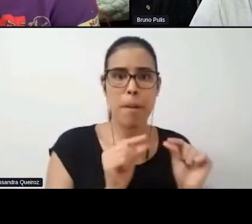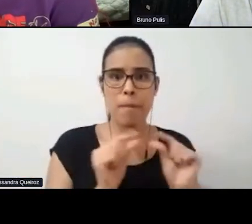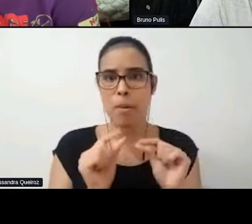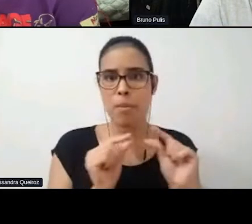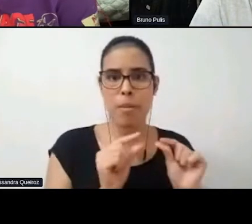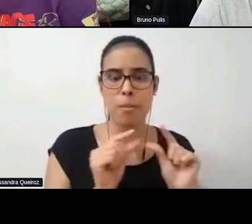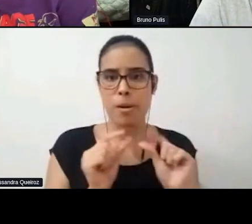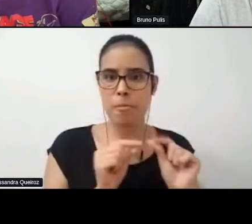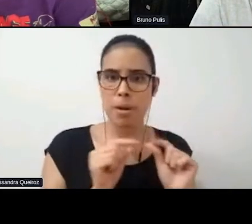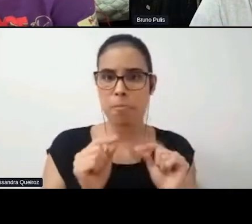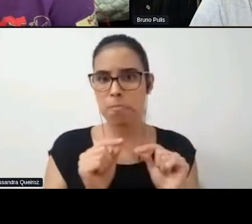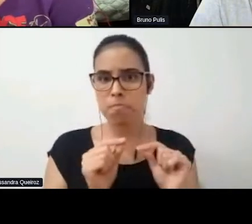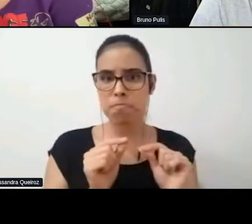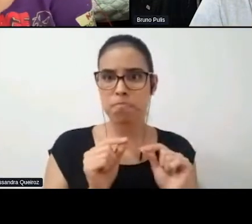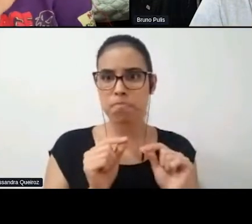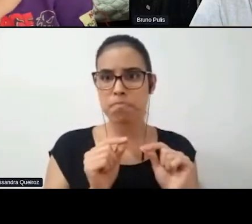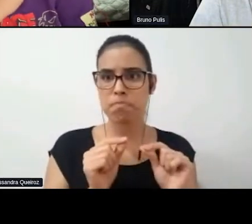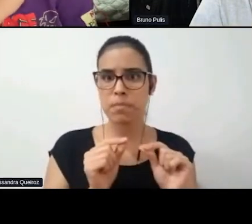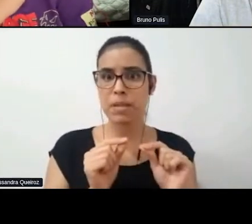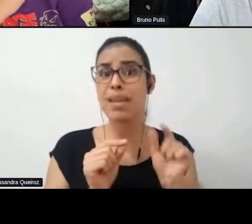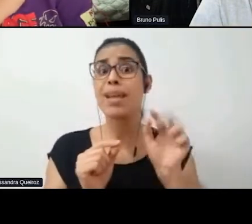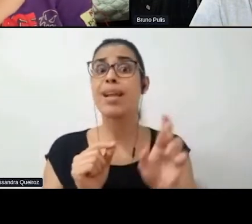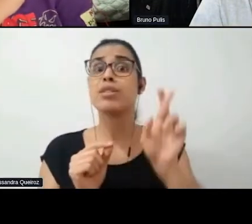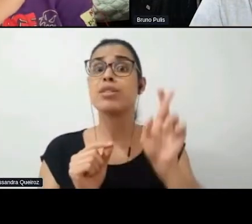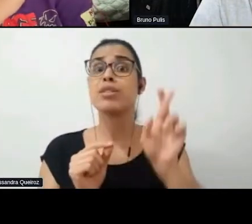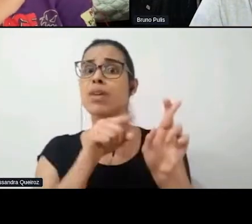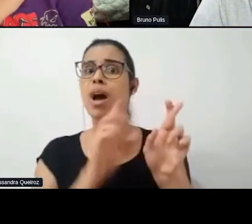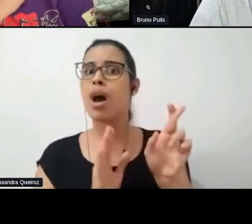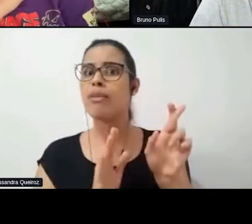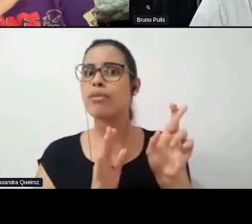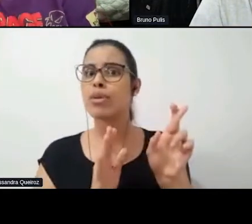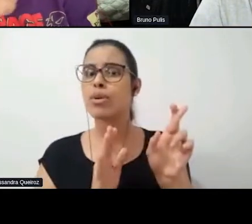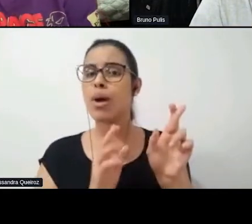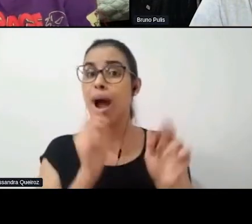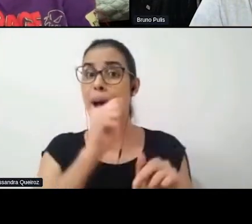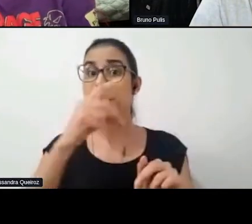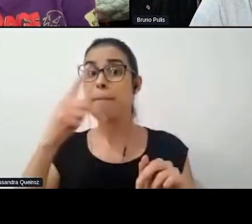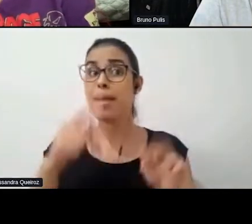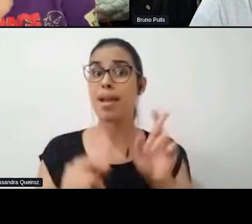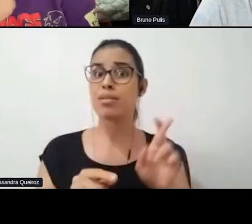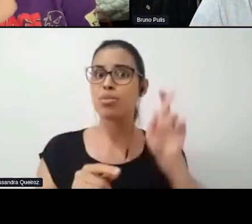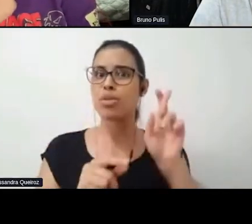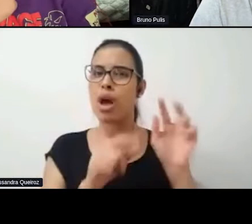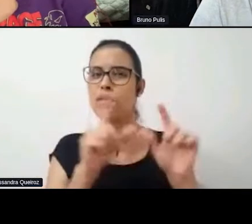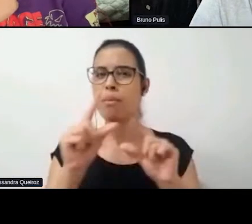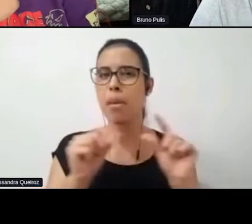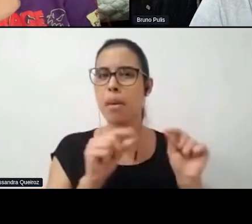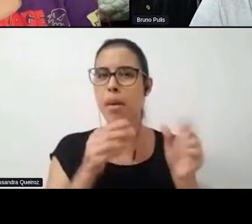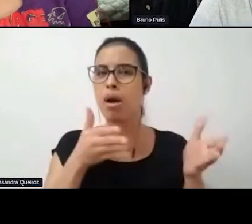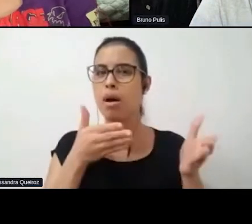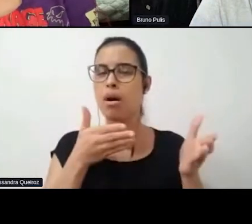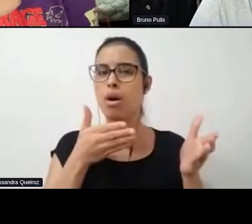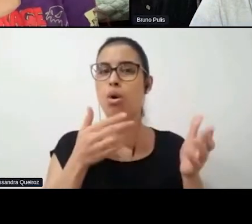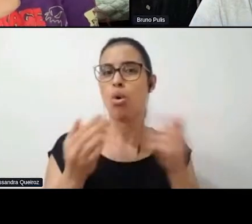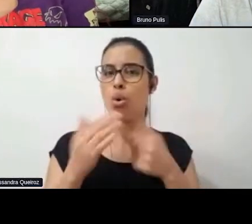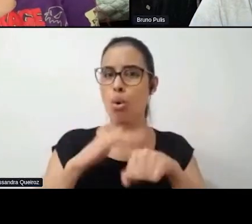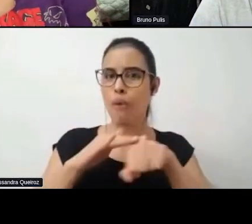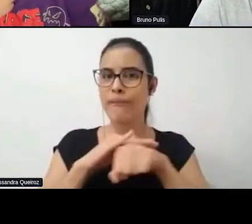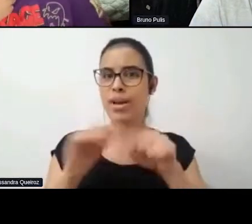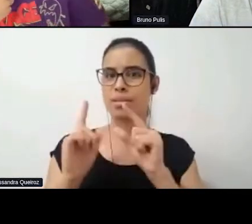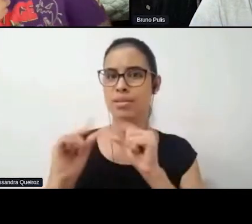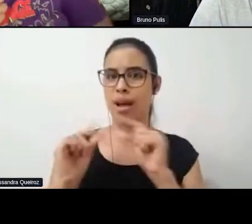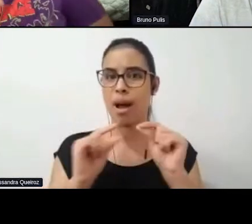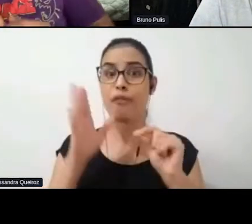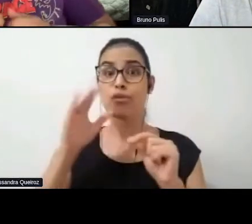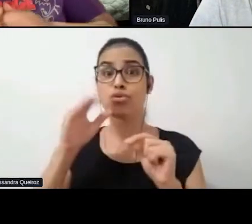fluxo aqui acessível? Quem é responsável por esse fluxo no meu aplicativo? Vamos fazer um trabalho com essa galera, com essa equipe, e